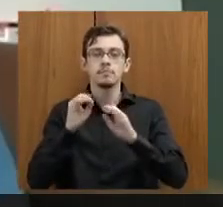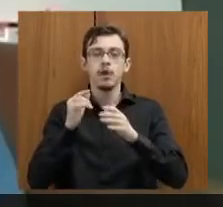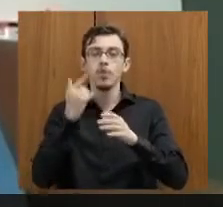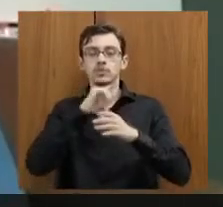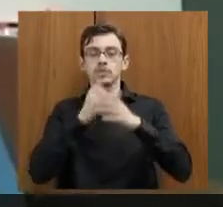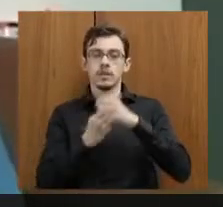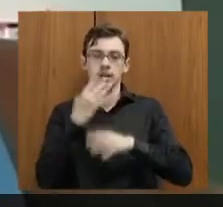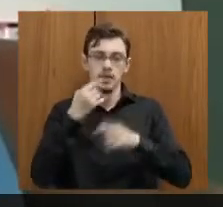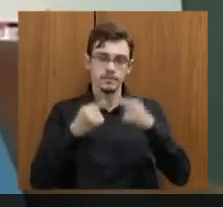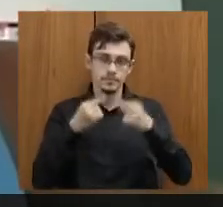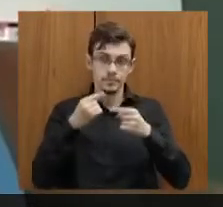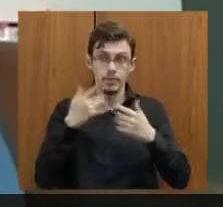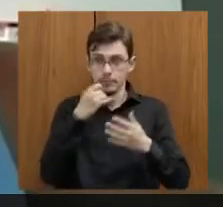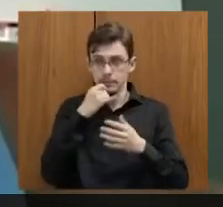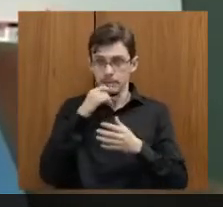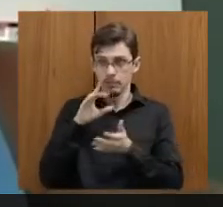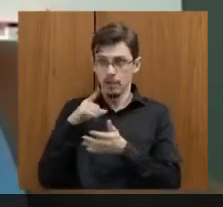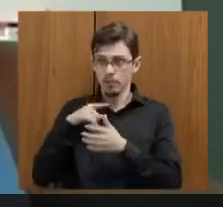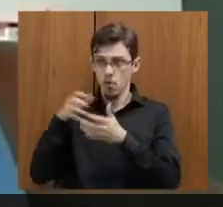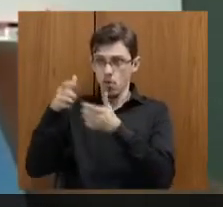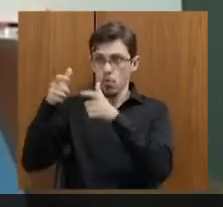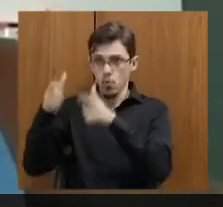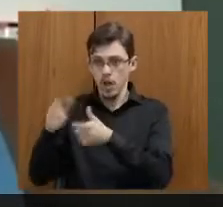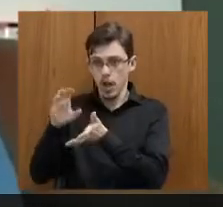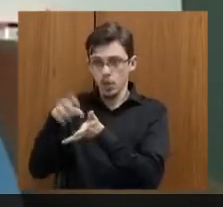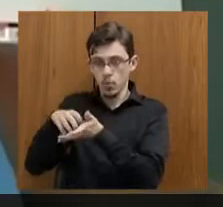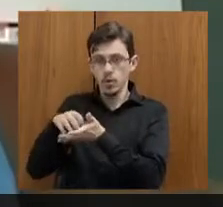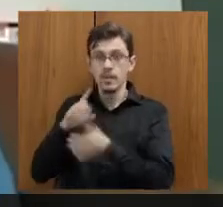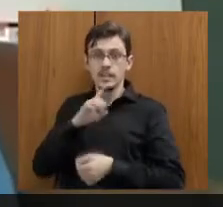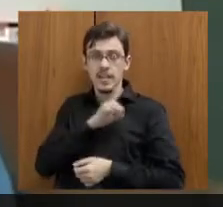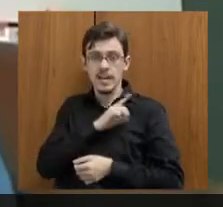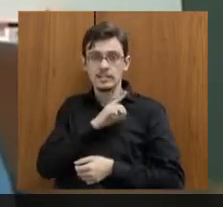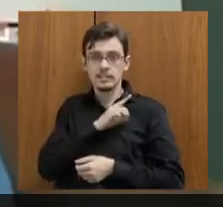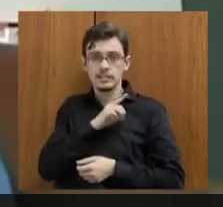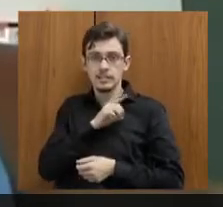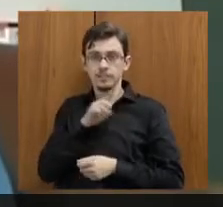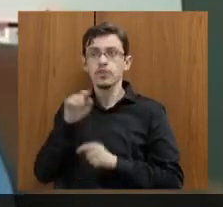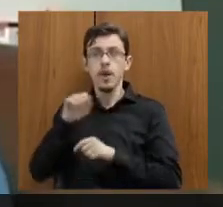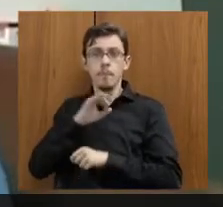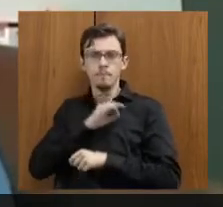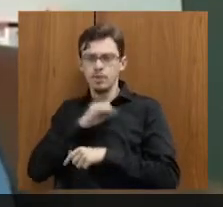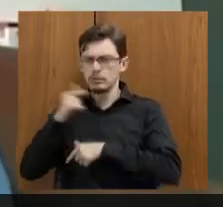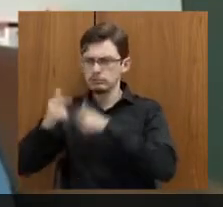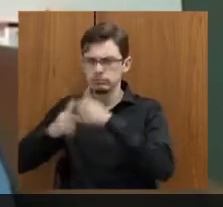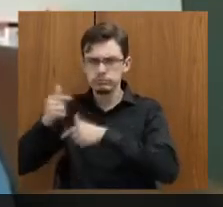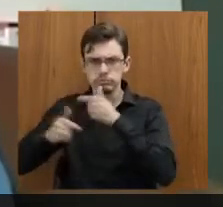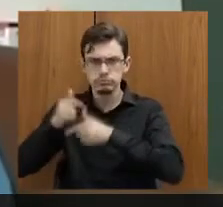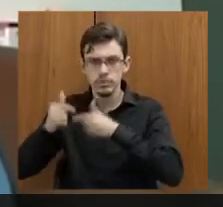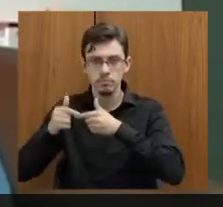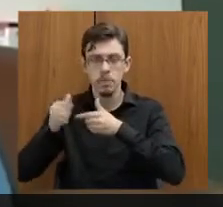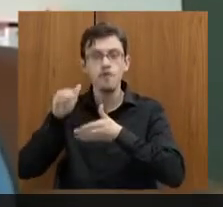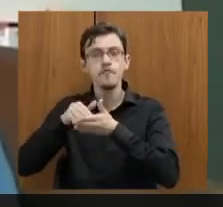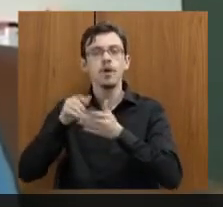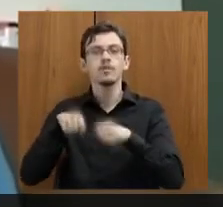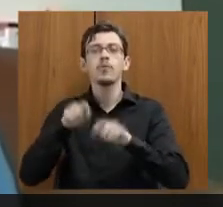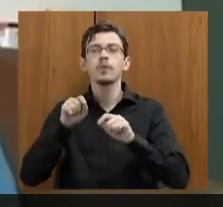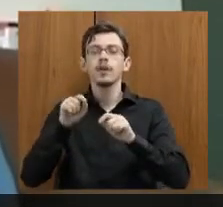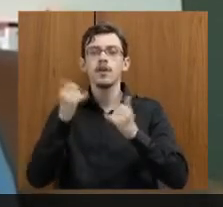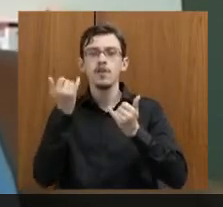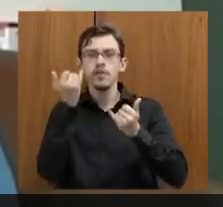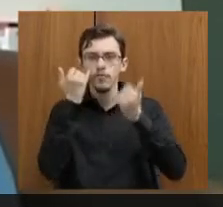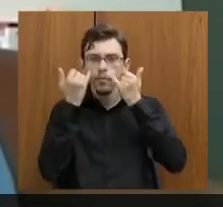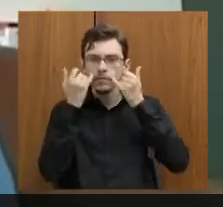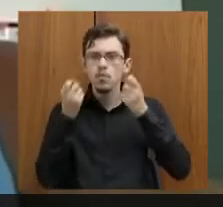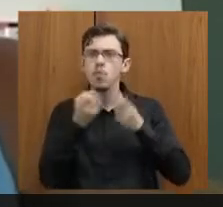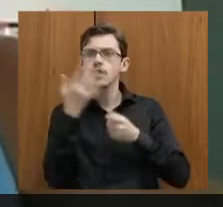como vocês possuem uma delegacia especializada é só Presidente medida esse aparelho e realmente tá dando as respostas adequadas ele está